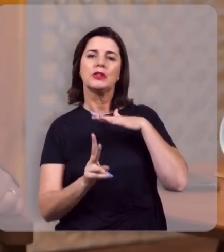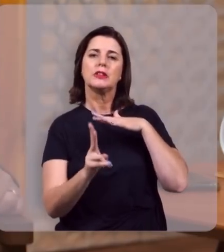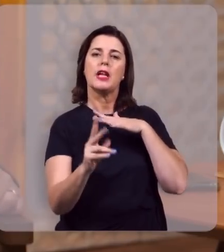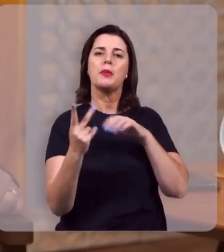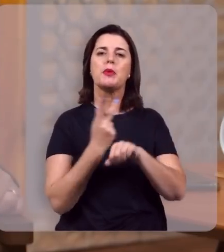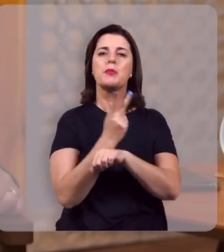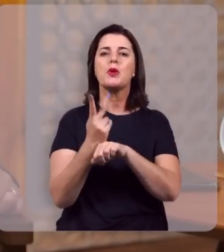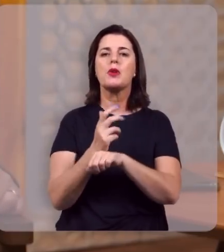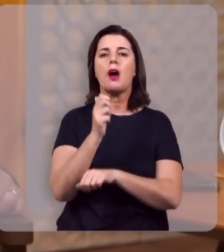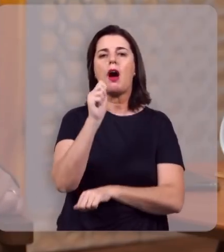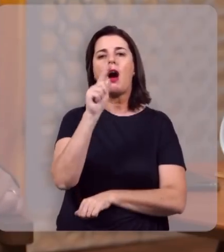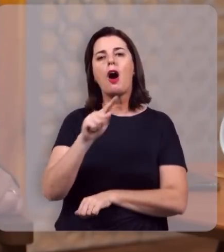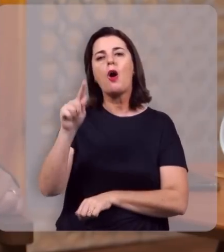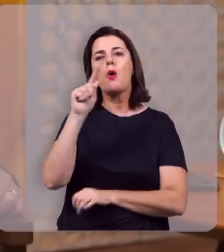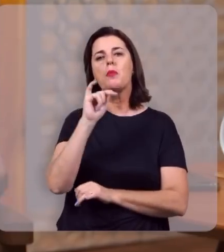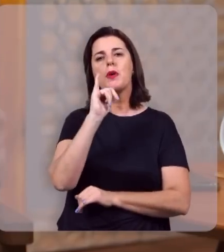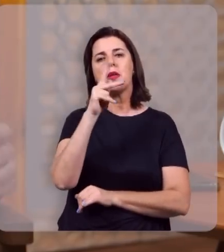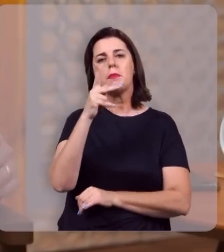sempre procurando pela